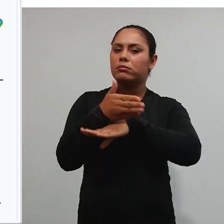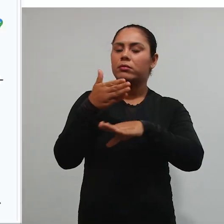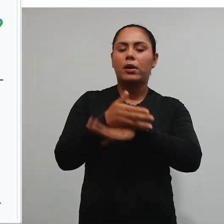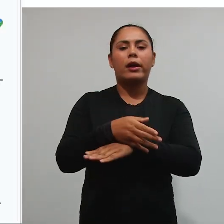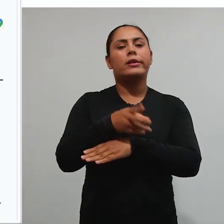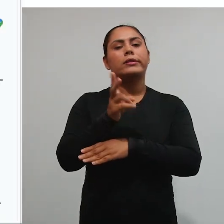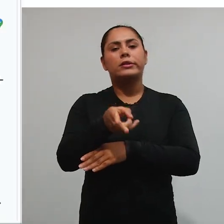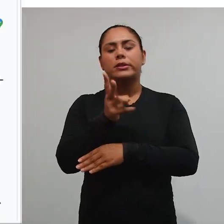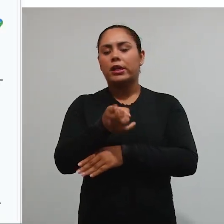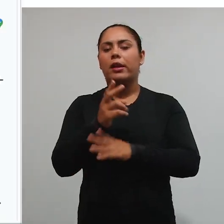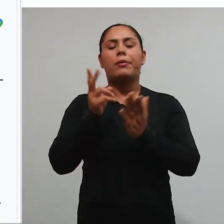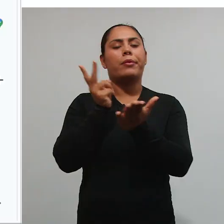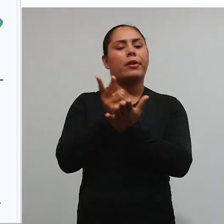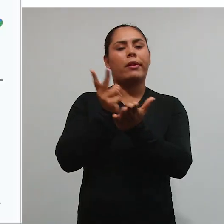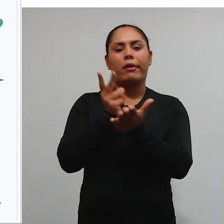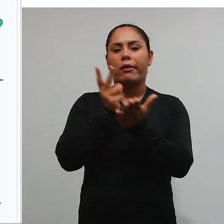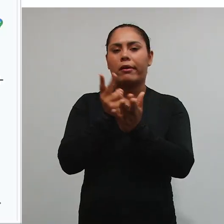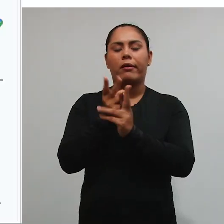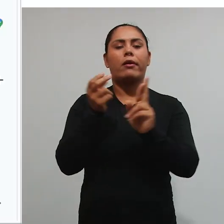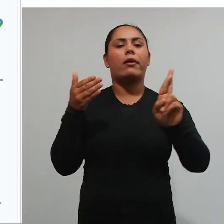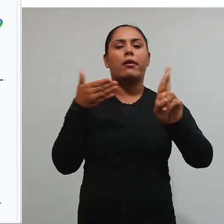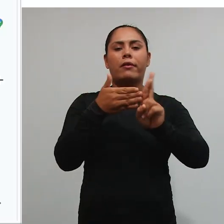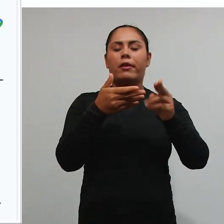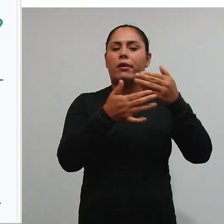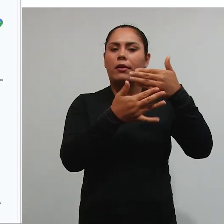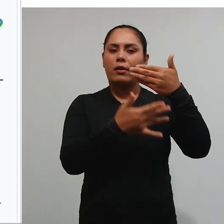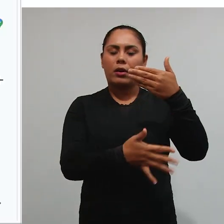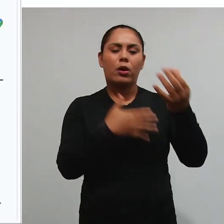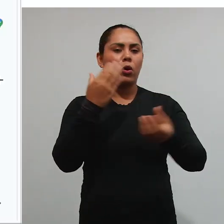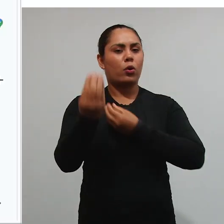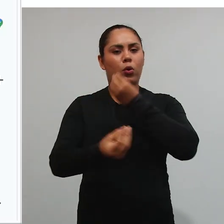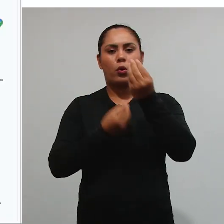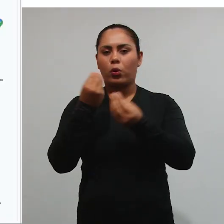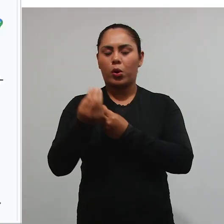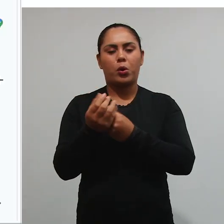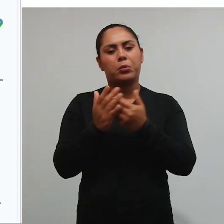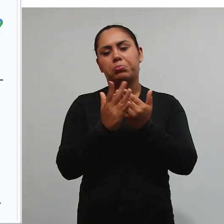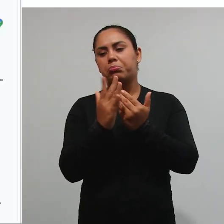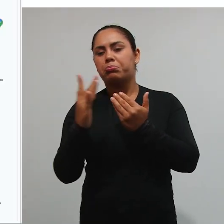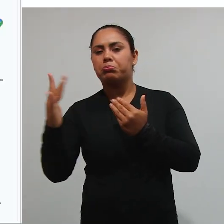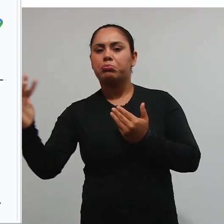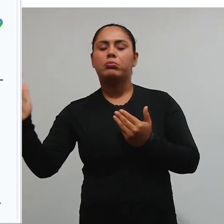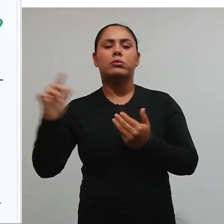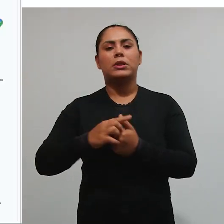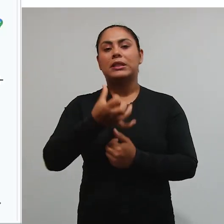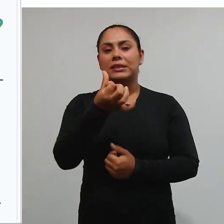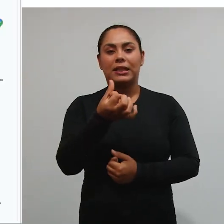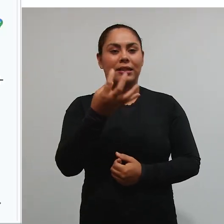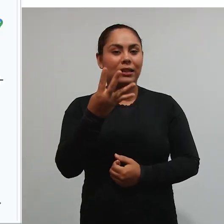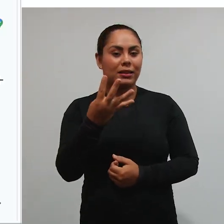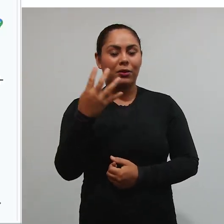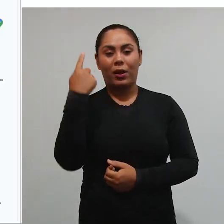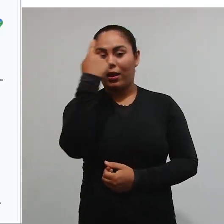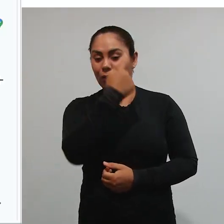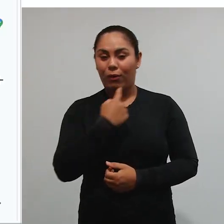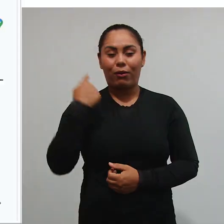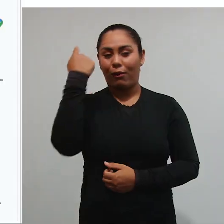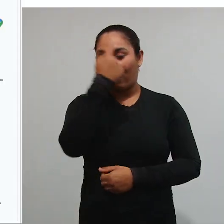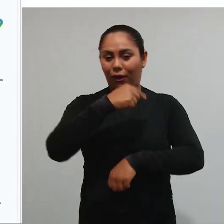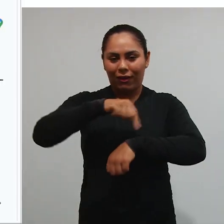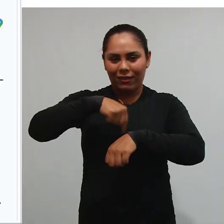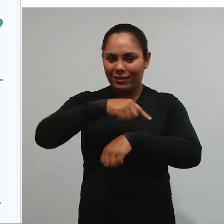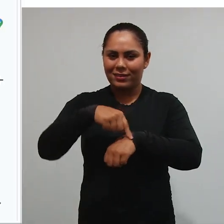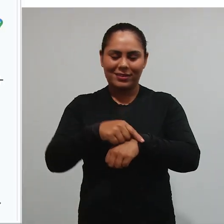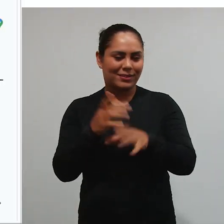assim você vai fazer com todas as referências que você utilizar. Como que serão as demais? Eu vou passar 74 horas aqui explicando cada